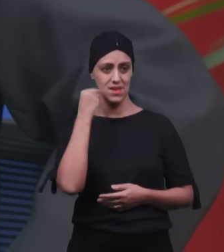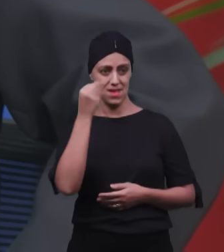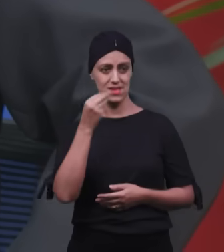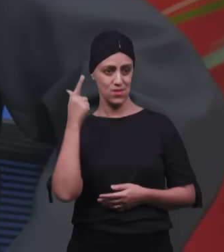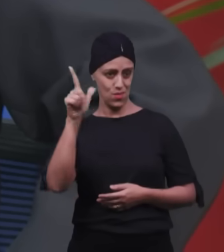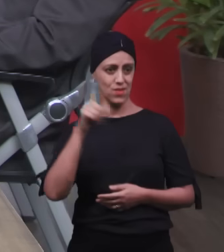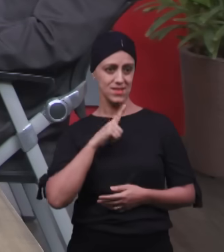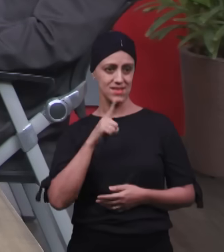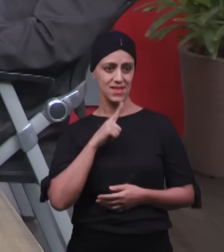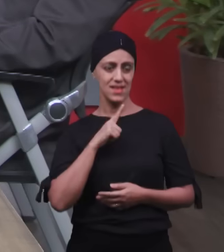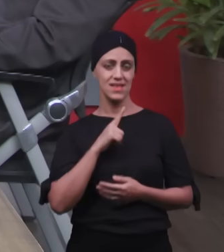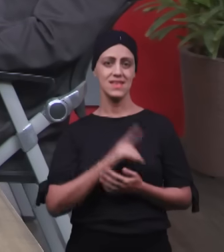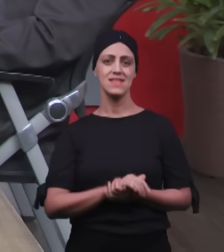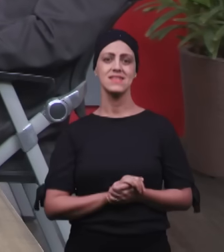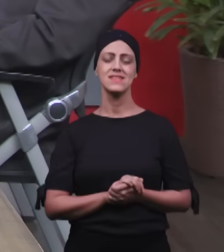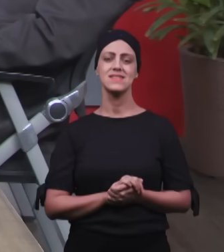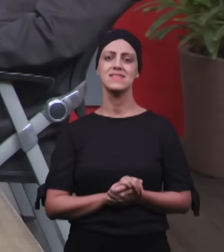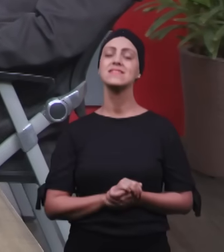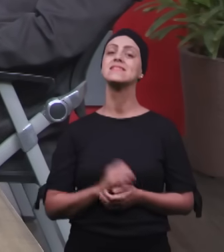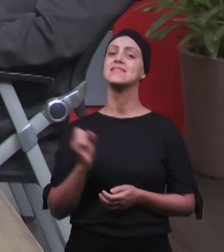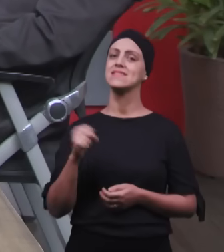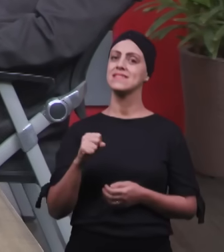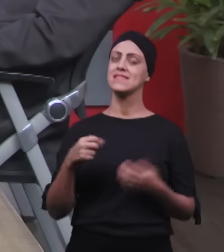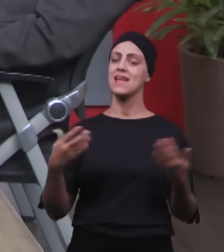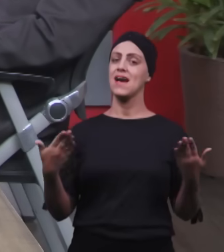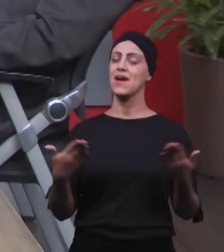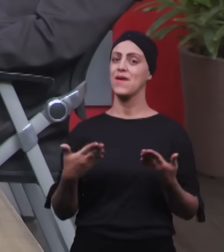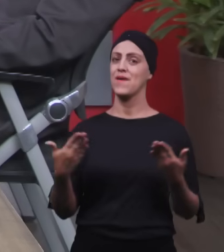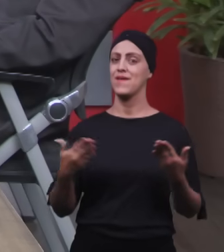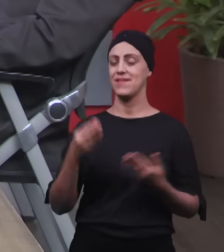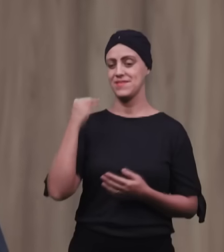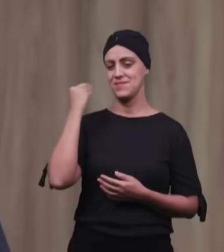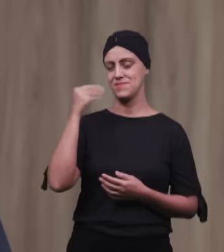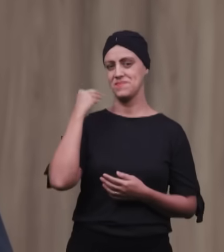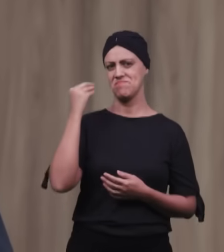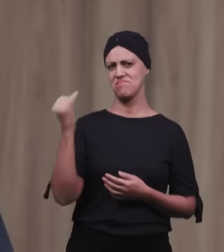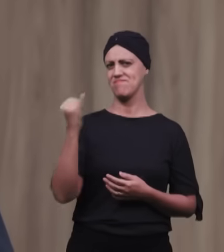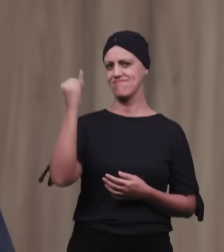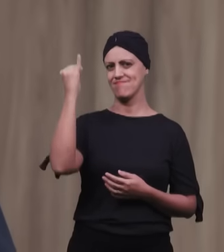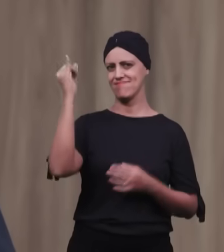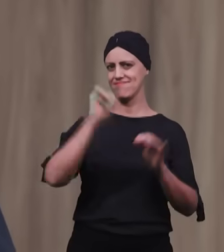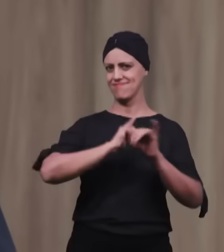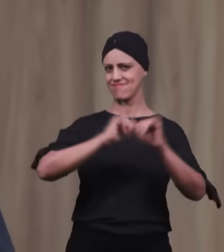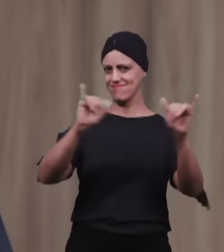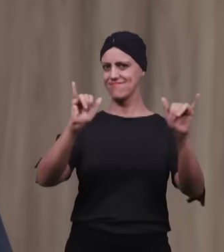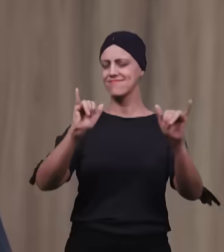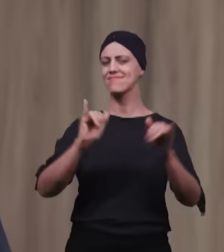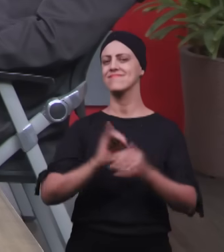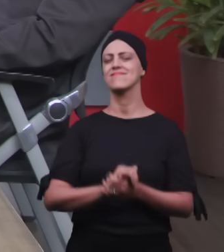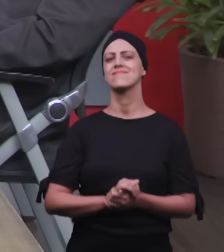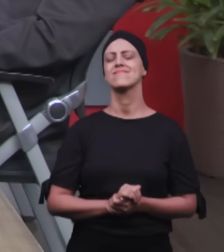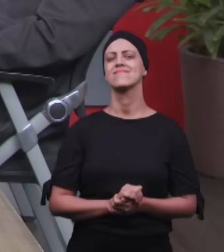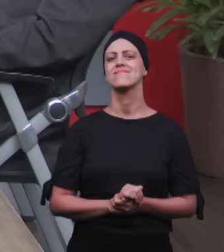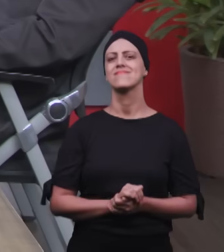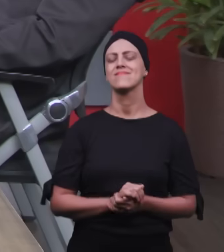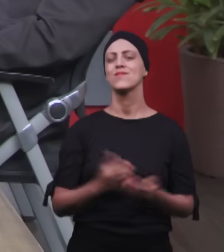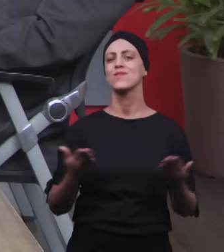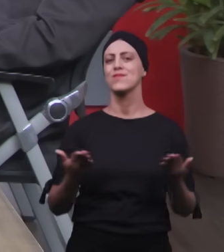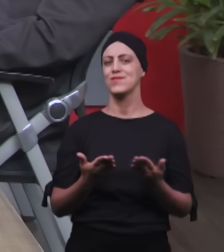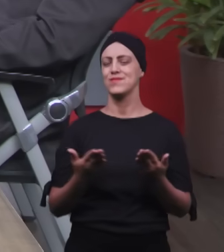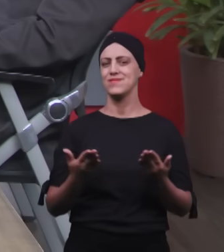experiência aí né agora a experiência é importante essa experiência contar hoje também e